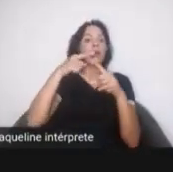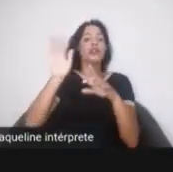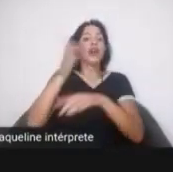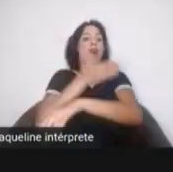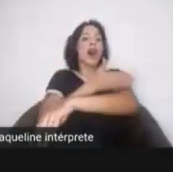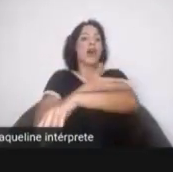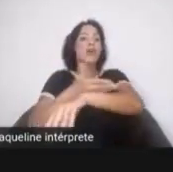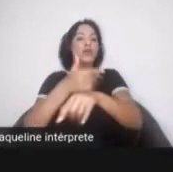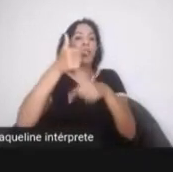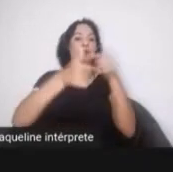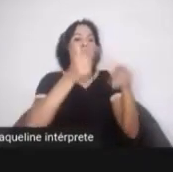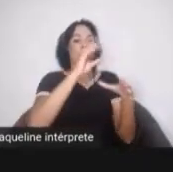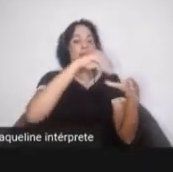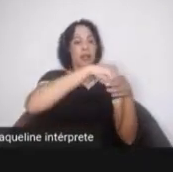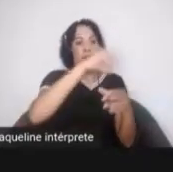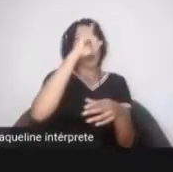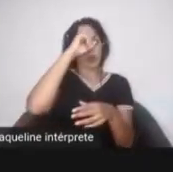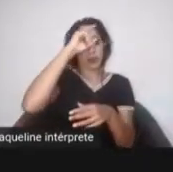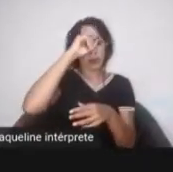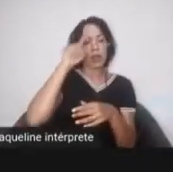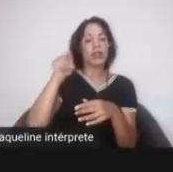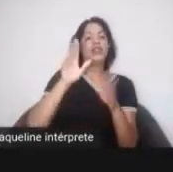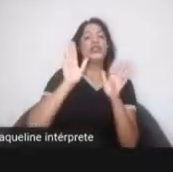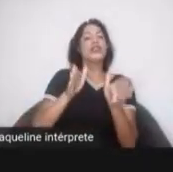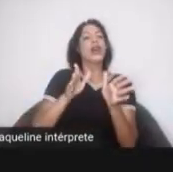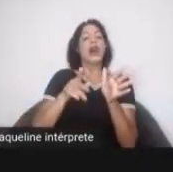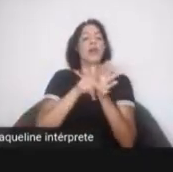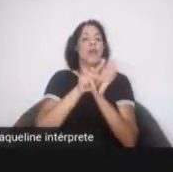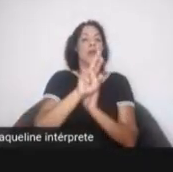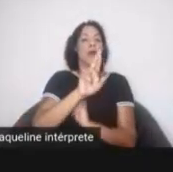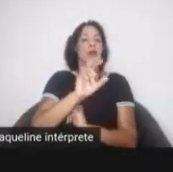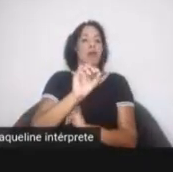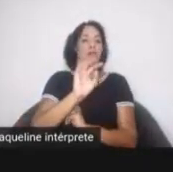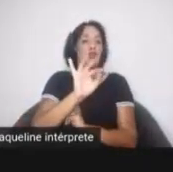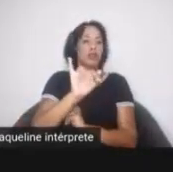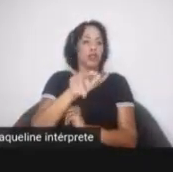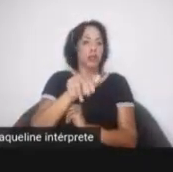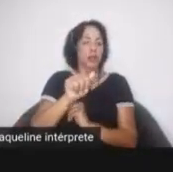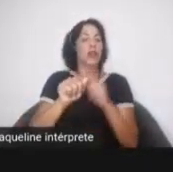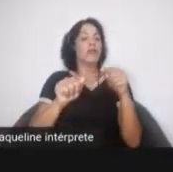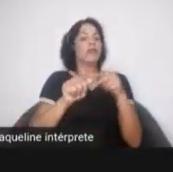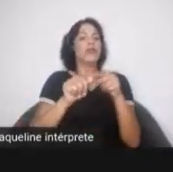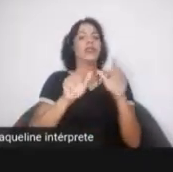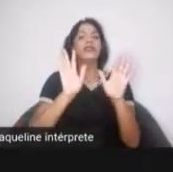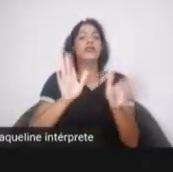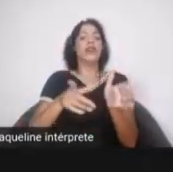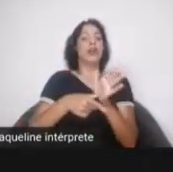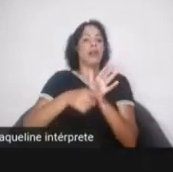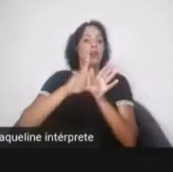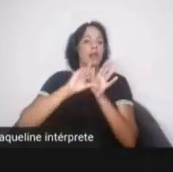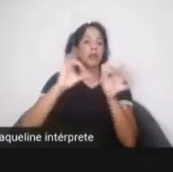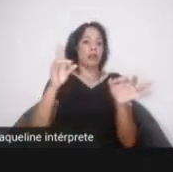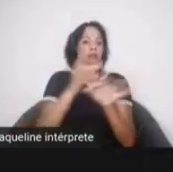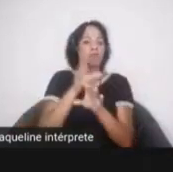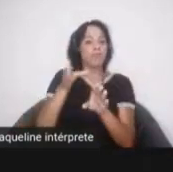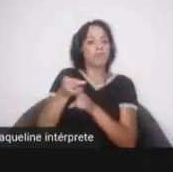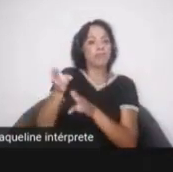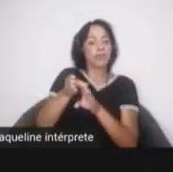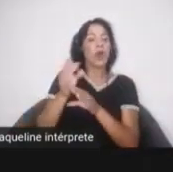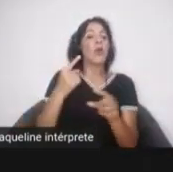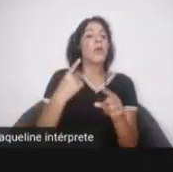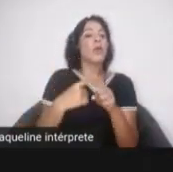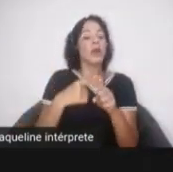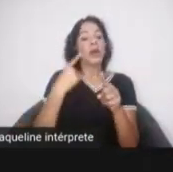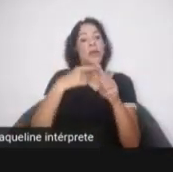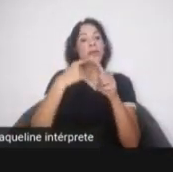hospitalar, são algumas rotinas que foram orientadas em relação à questão da prevenção